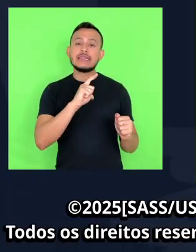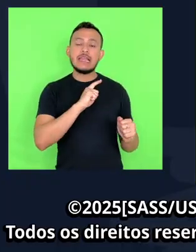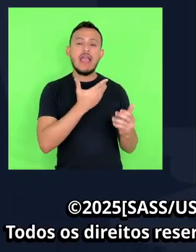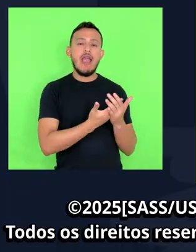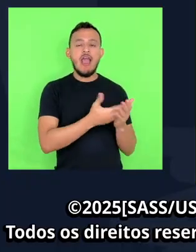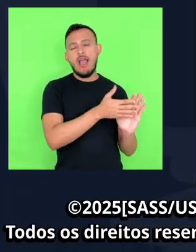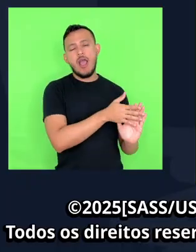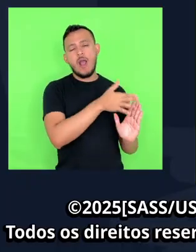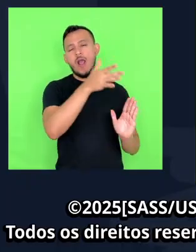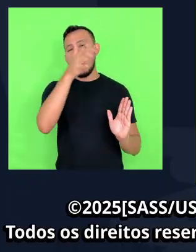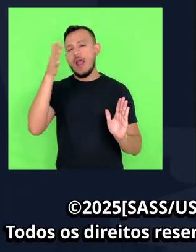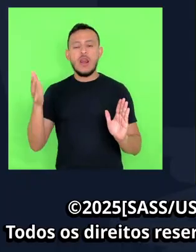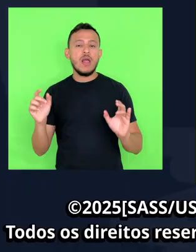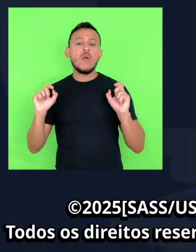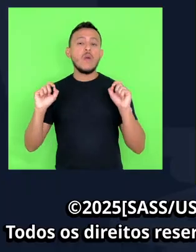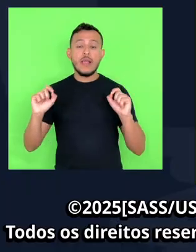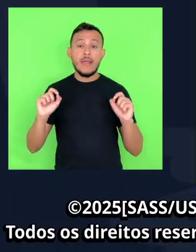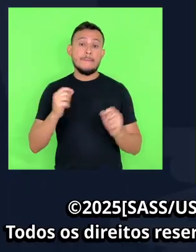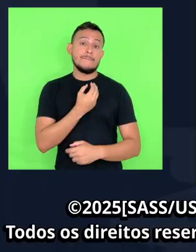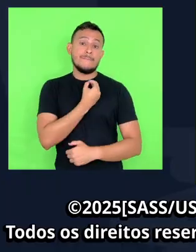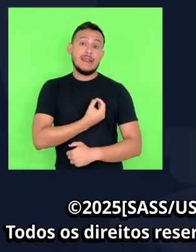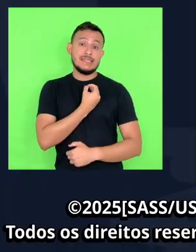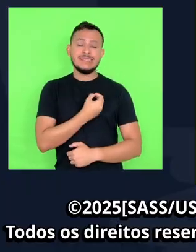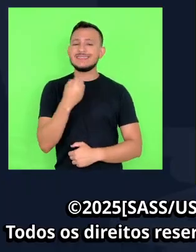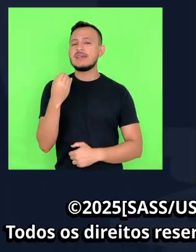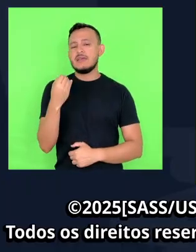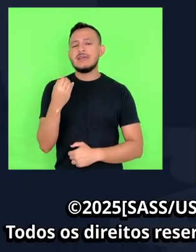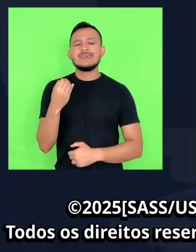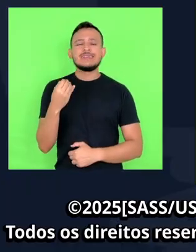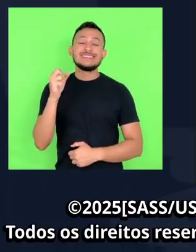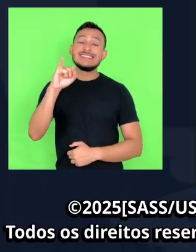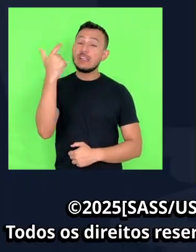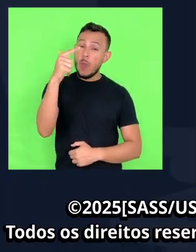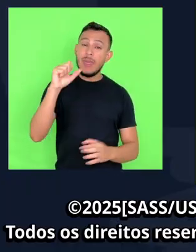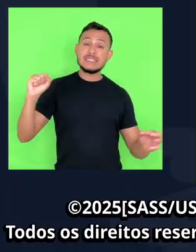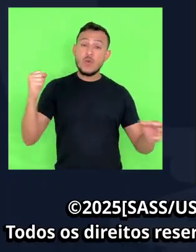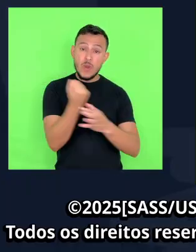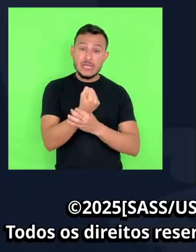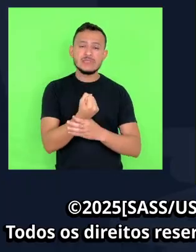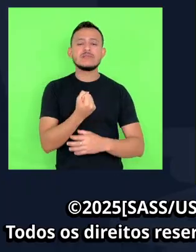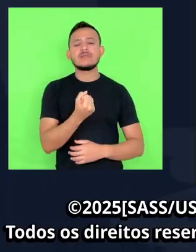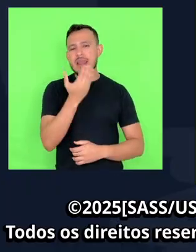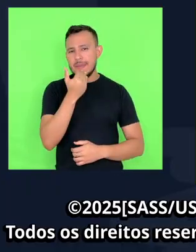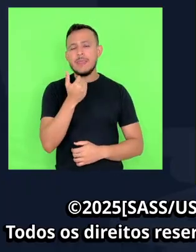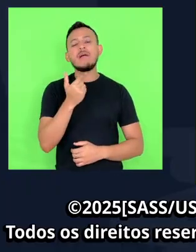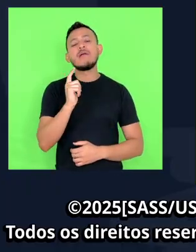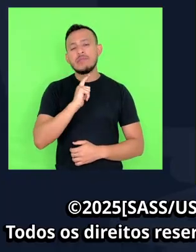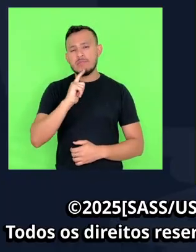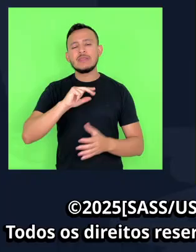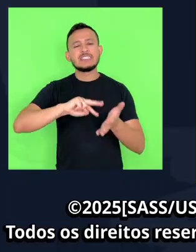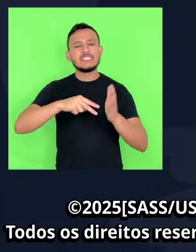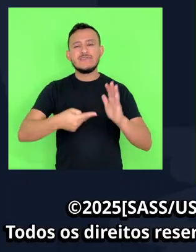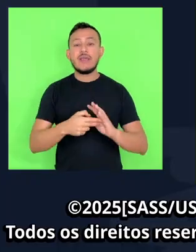as aulas, que a presença de insegurança alimentar vai significar